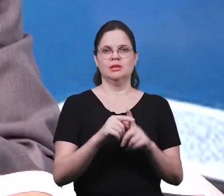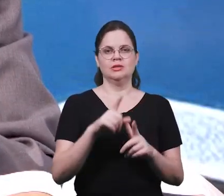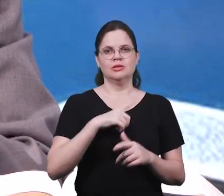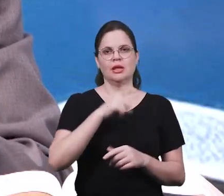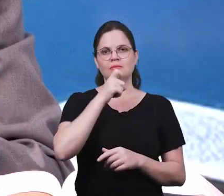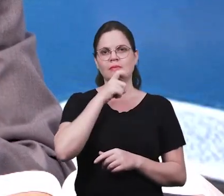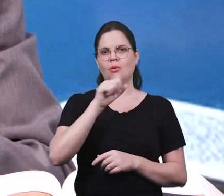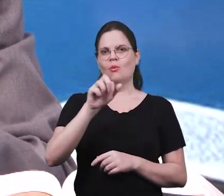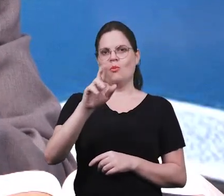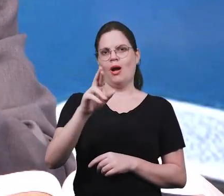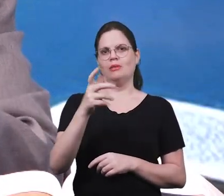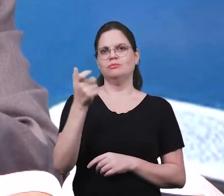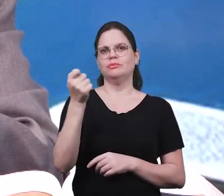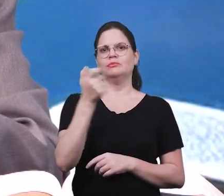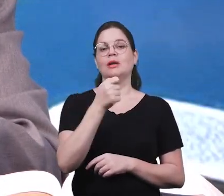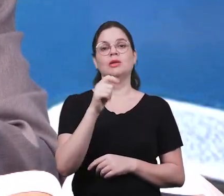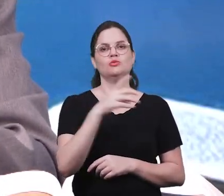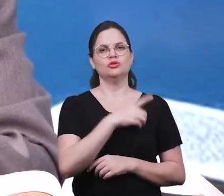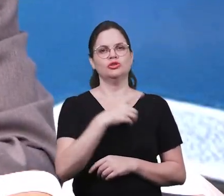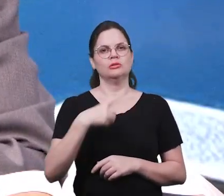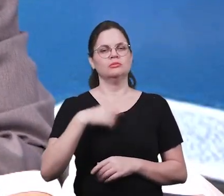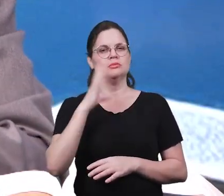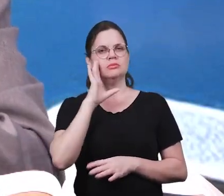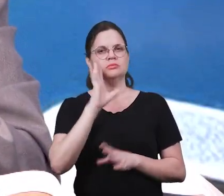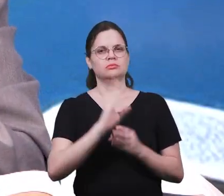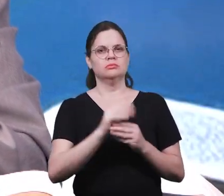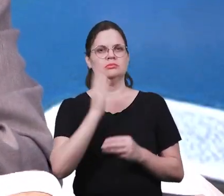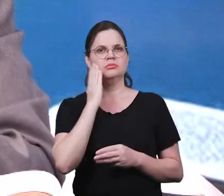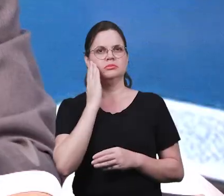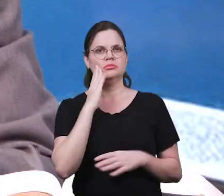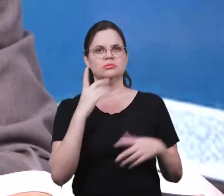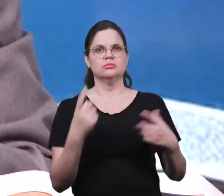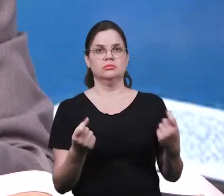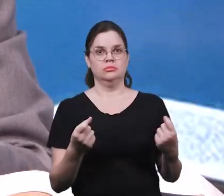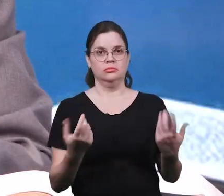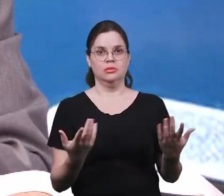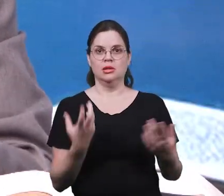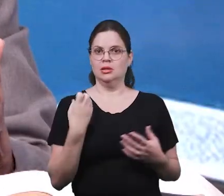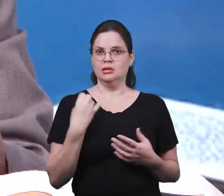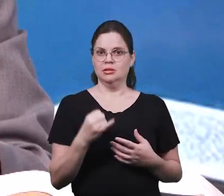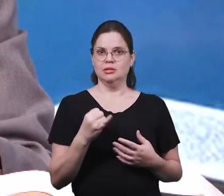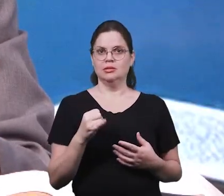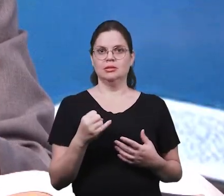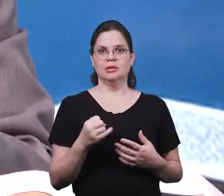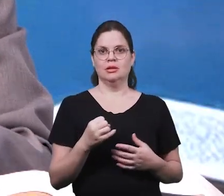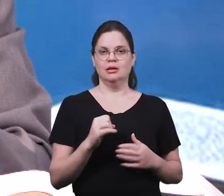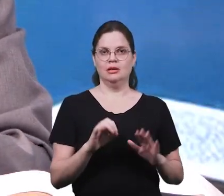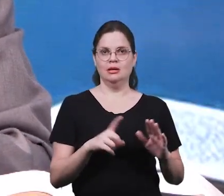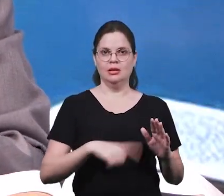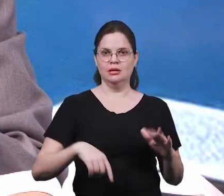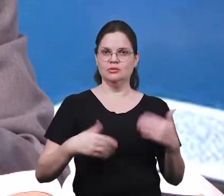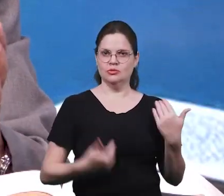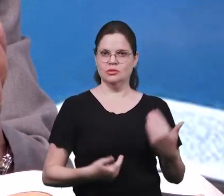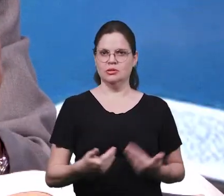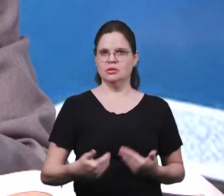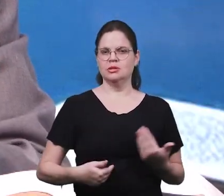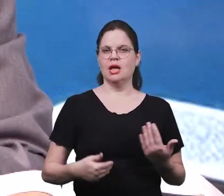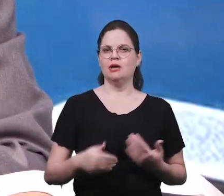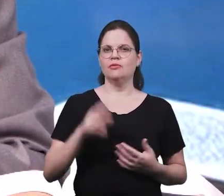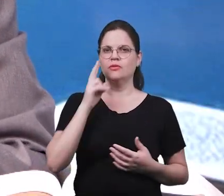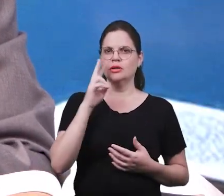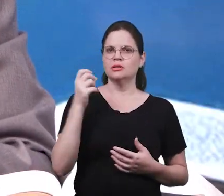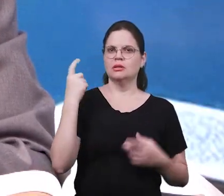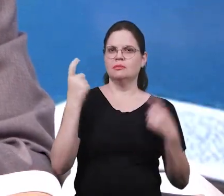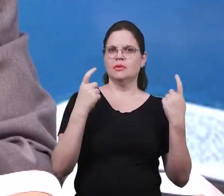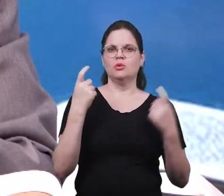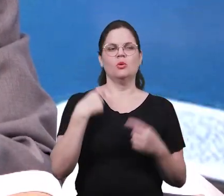Então, o diácono tem que ter a sensibilidade de saber, a igreja se agrada em ver o diácono que se preocupa em saber se os irmãos